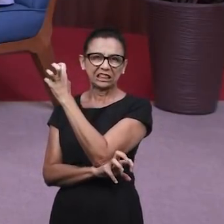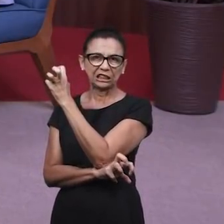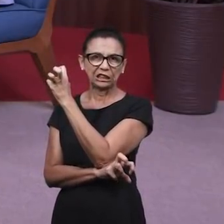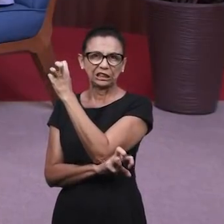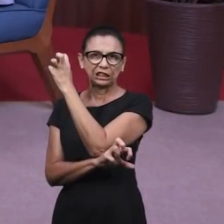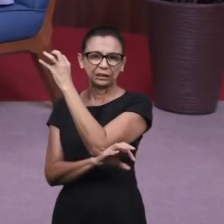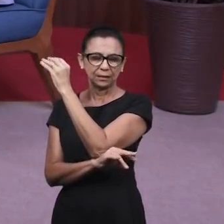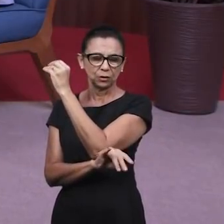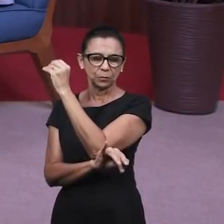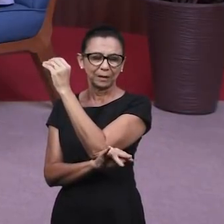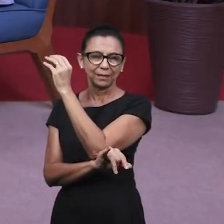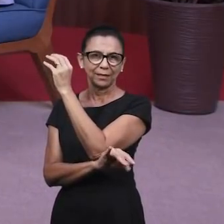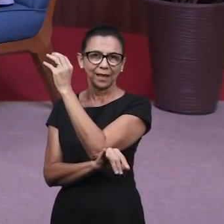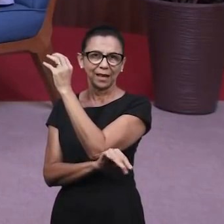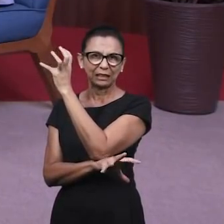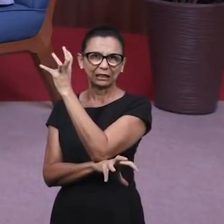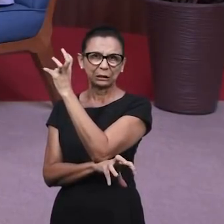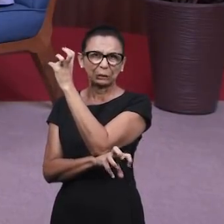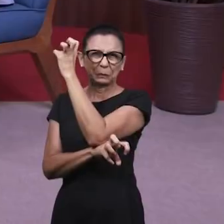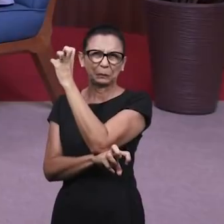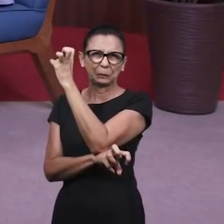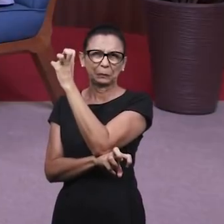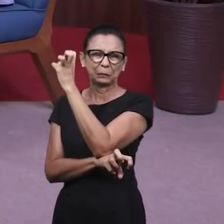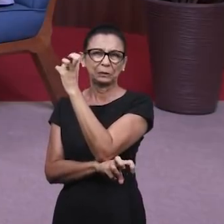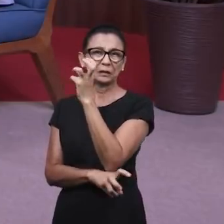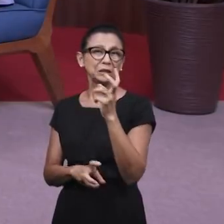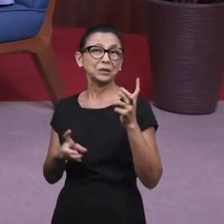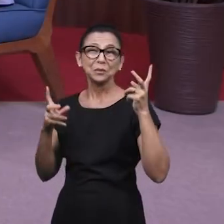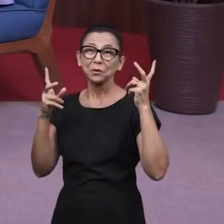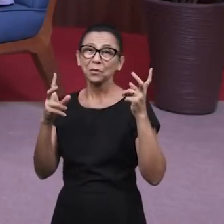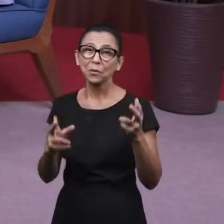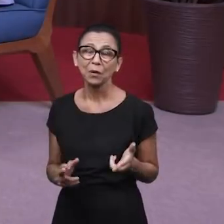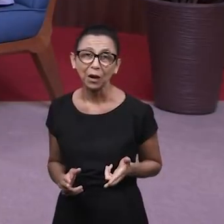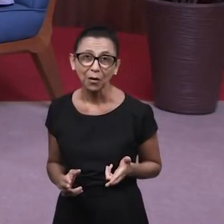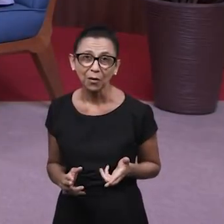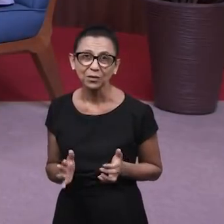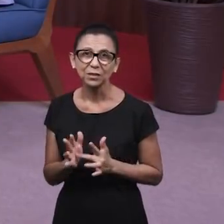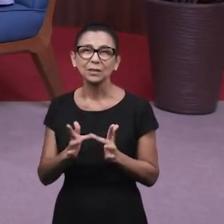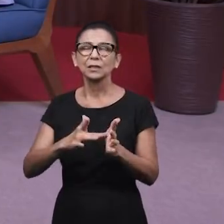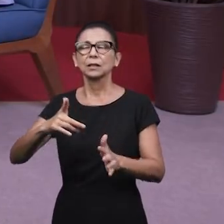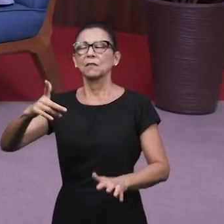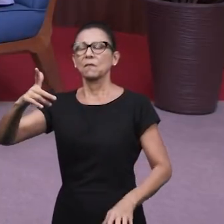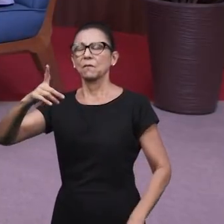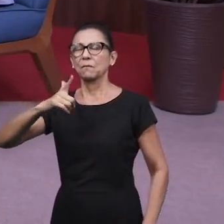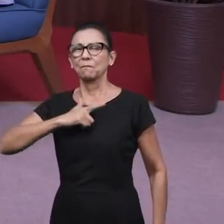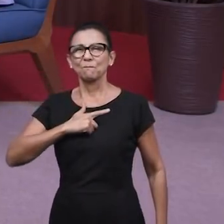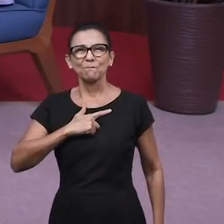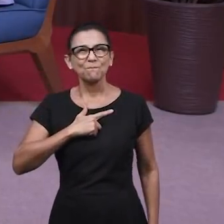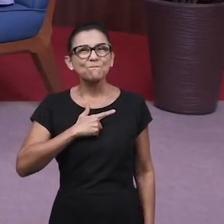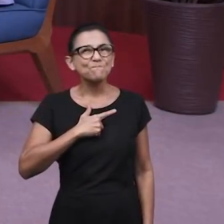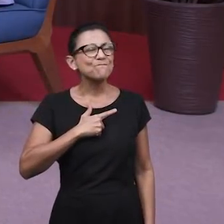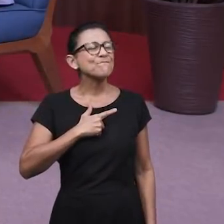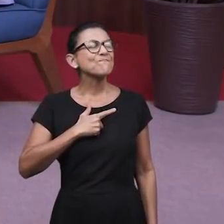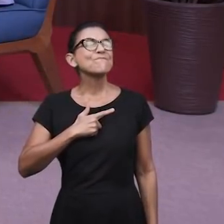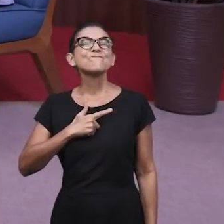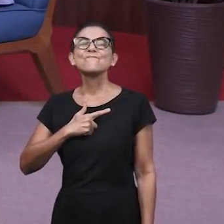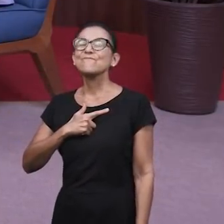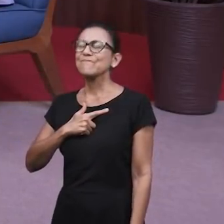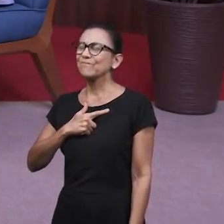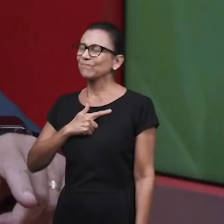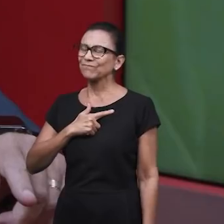Não tinha beleza e nem formosura. Nenhuma